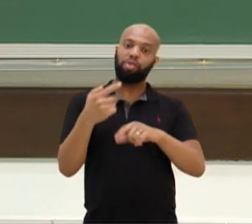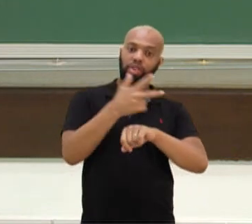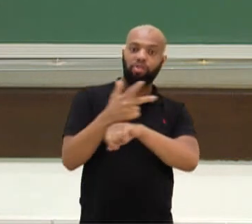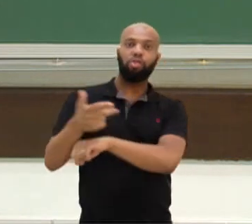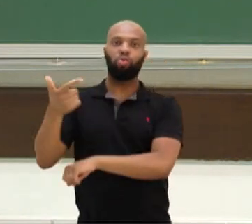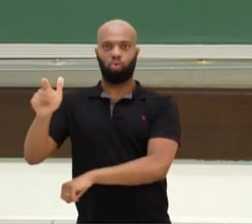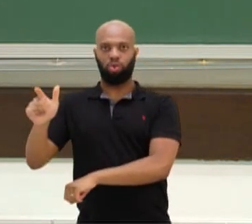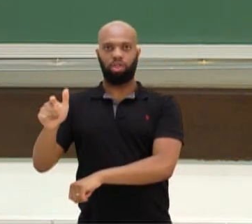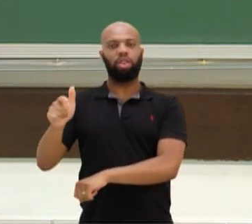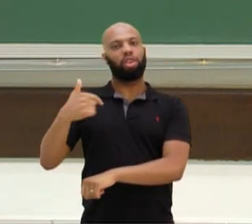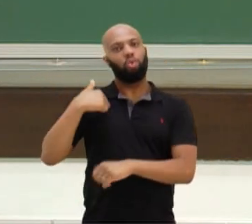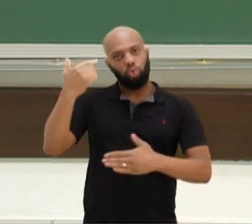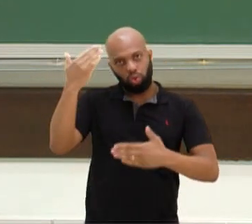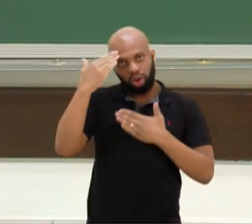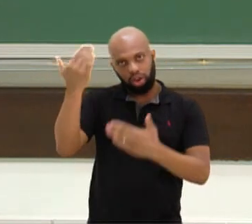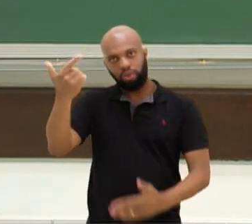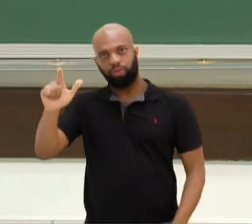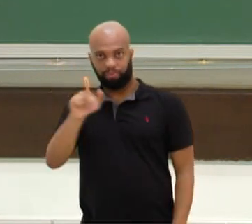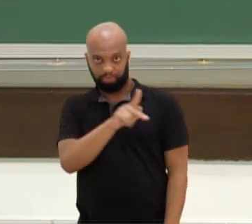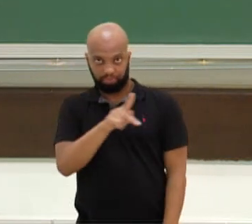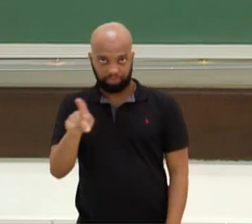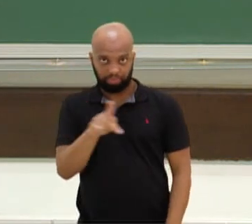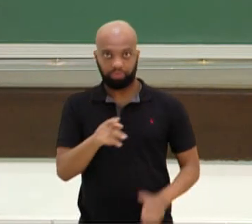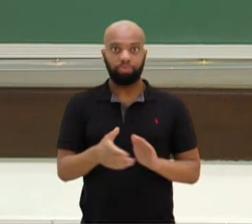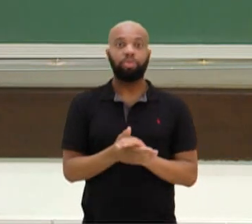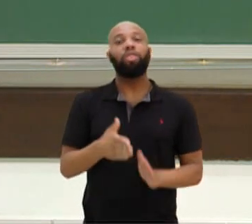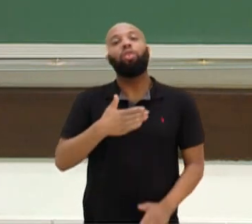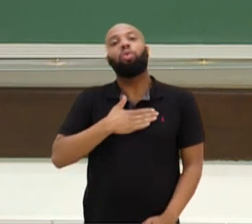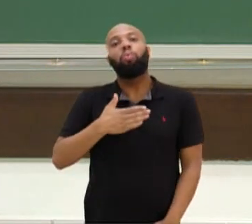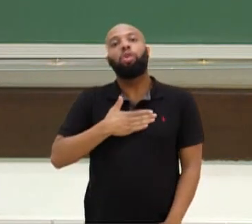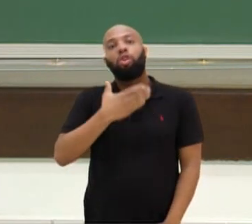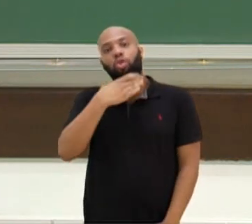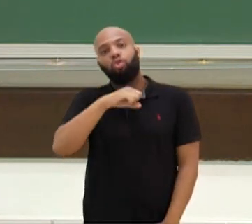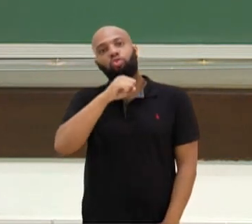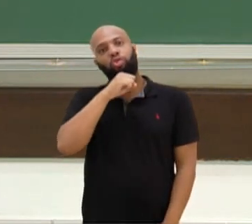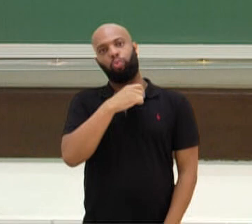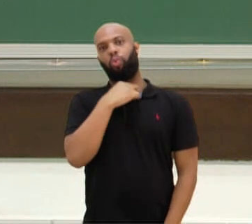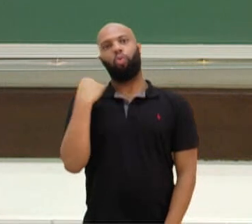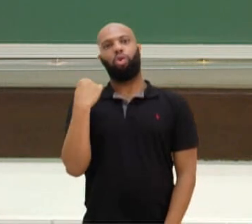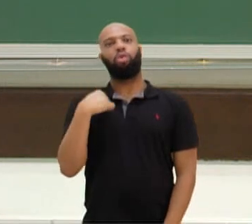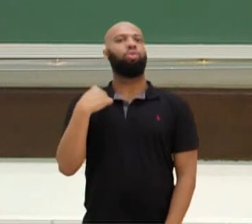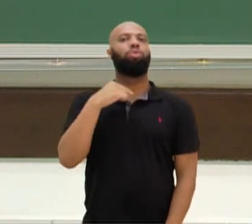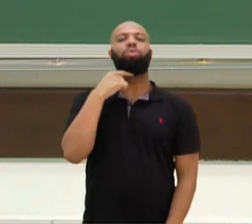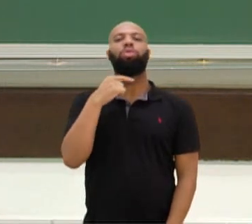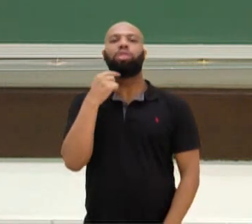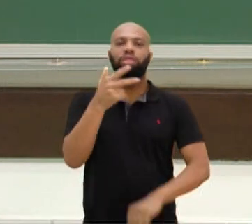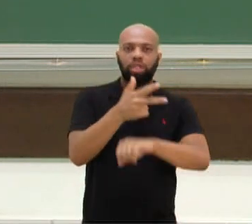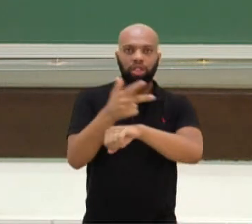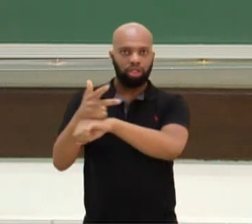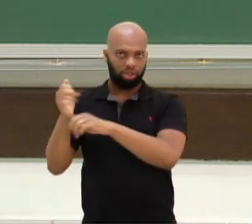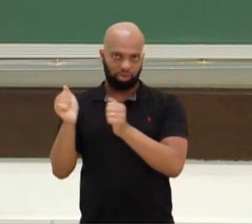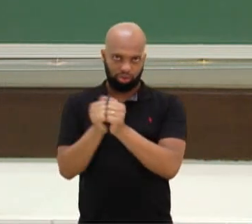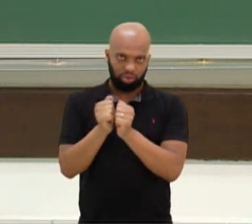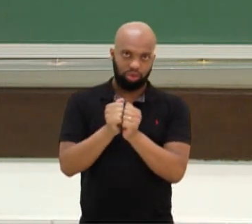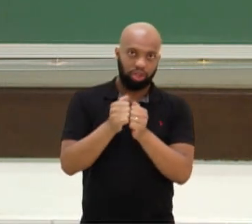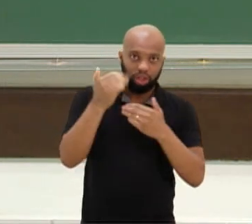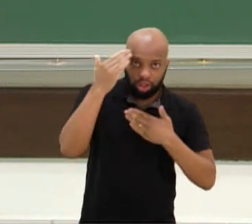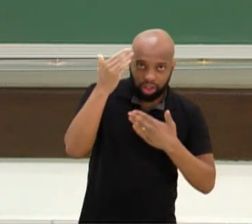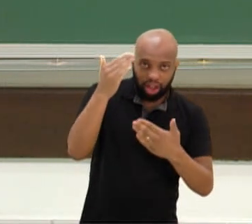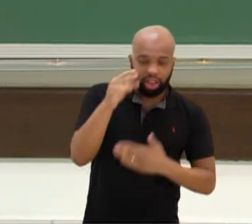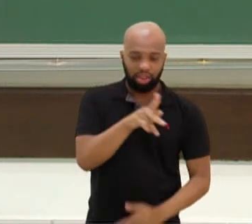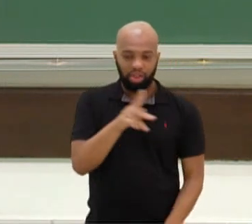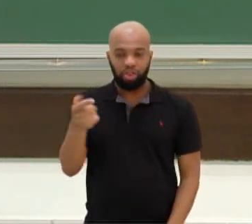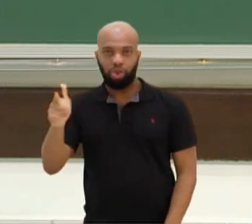vocês, né, devem ter visto em rede social. Meu avô faleceu e eu não consegui vir gravar a tempo com vocês, né? Então, obrigada,